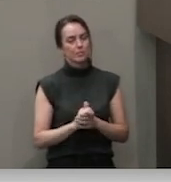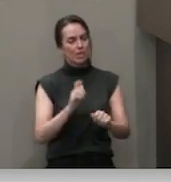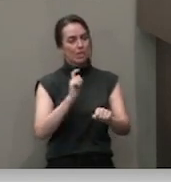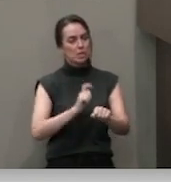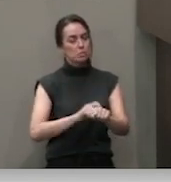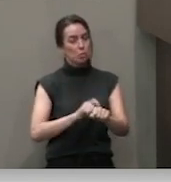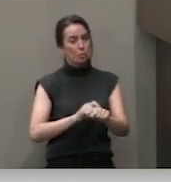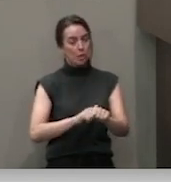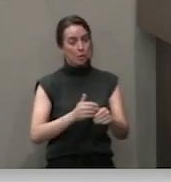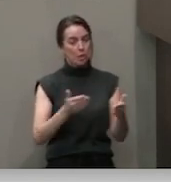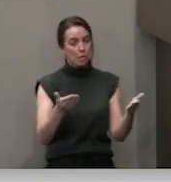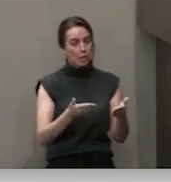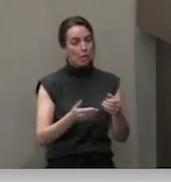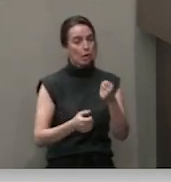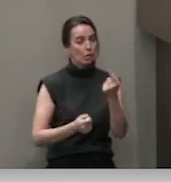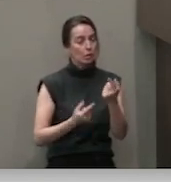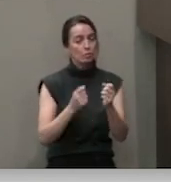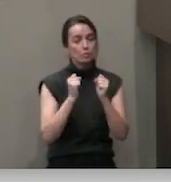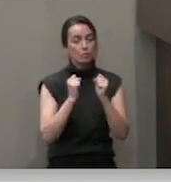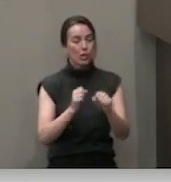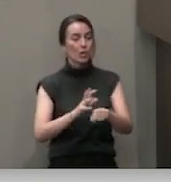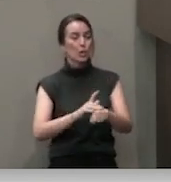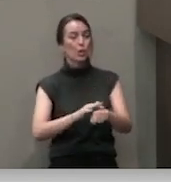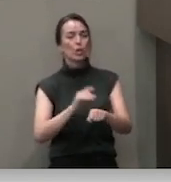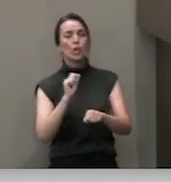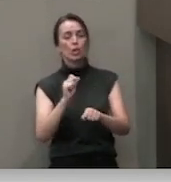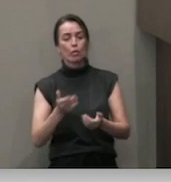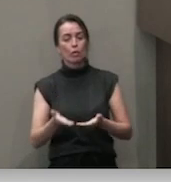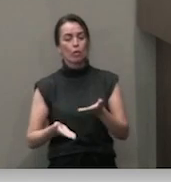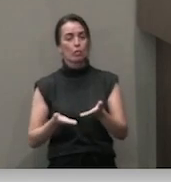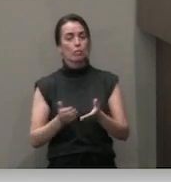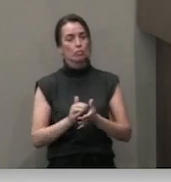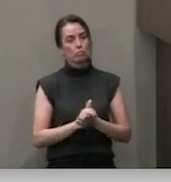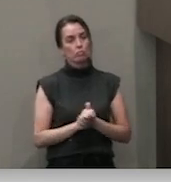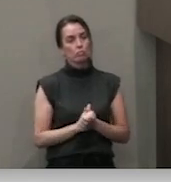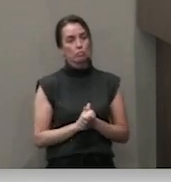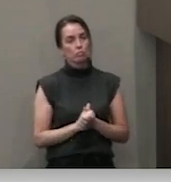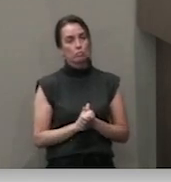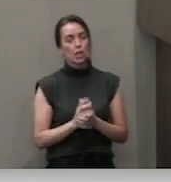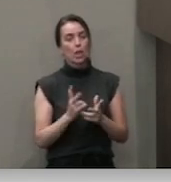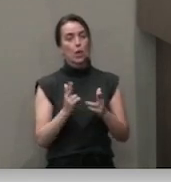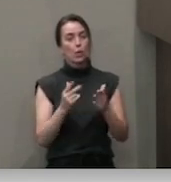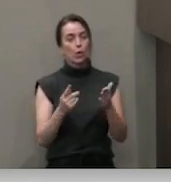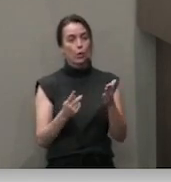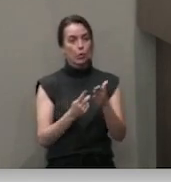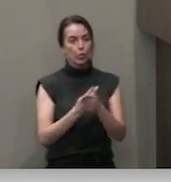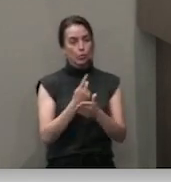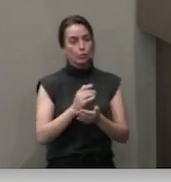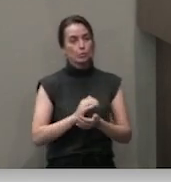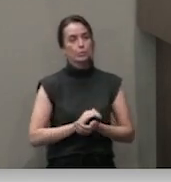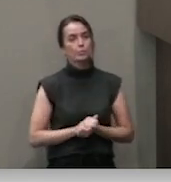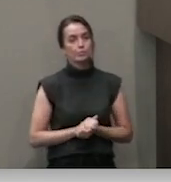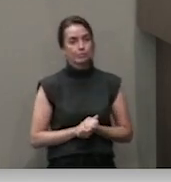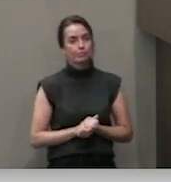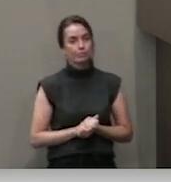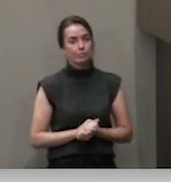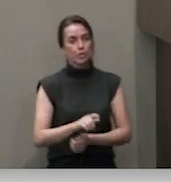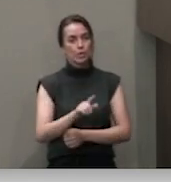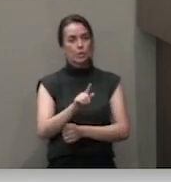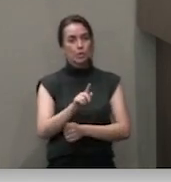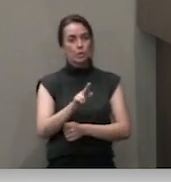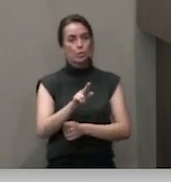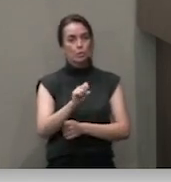alguém pode estar ficando doente Quem é que vai atender como aconteceu com com